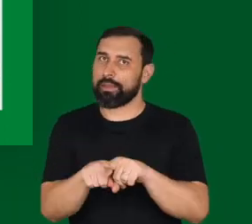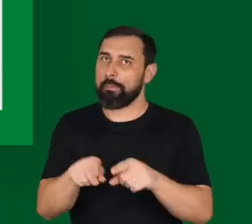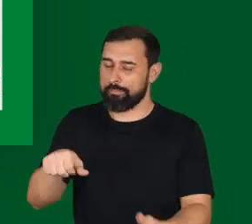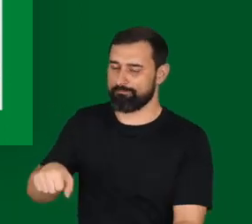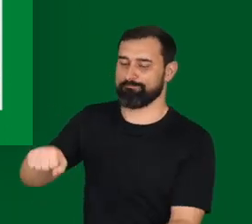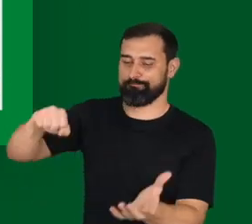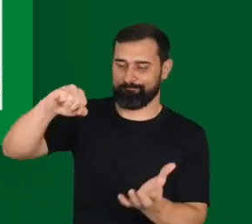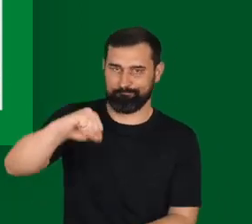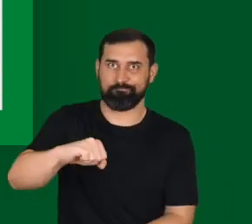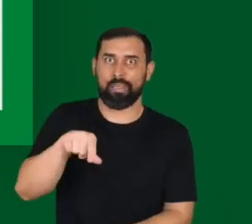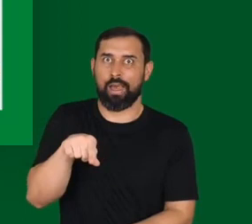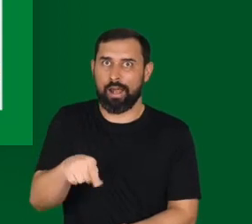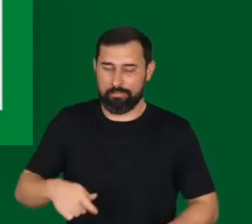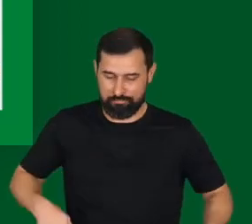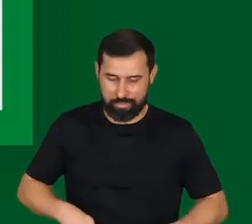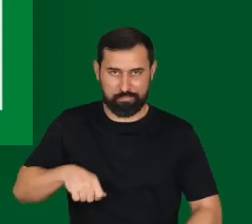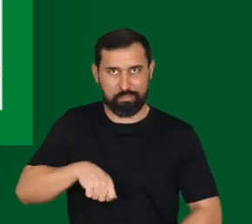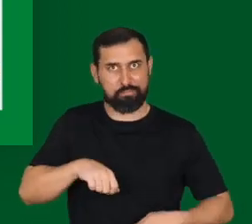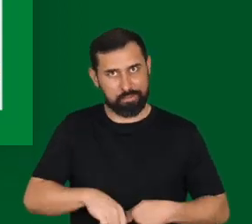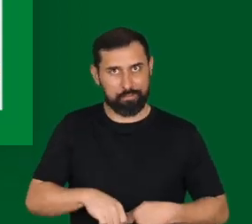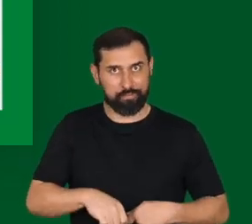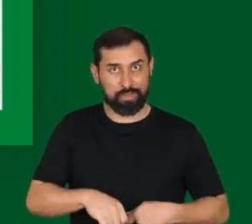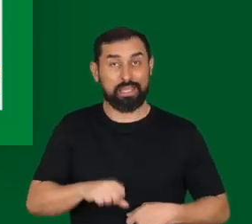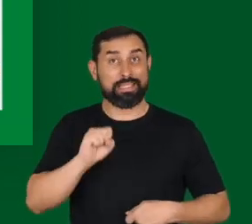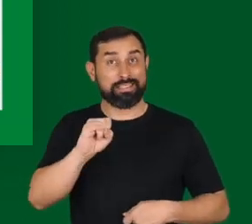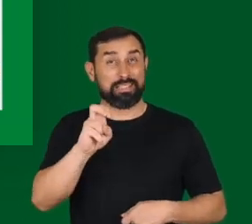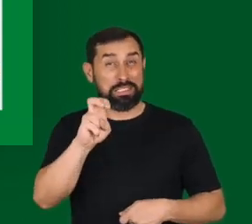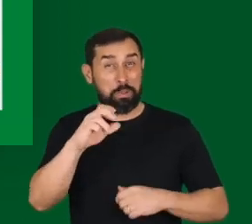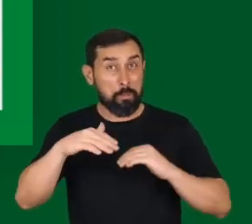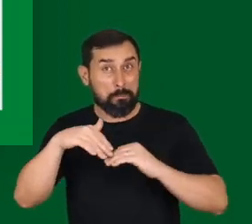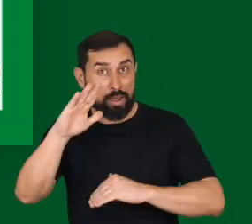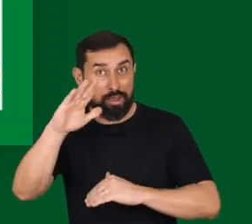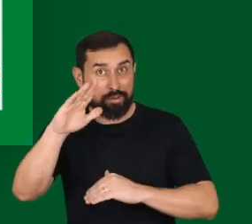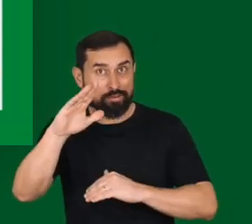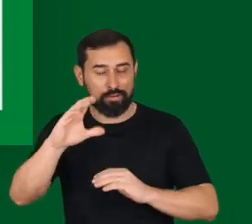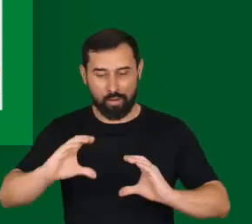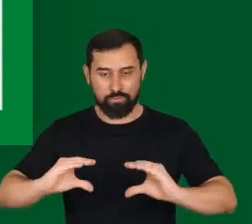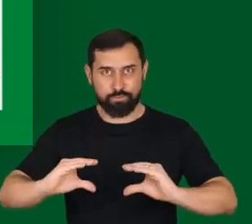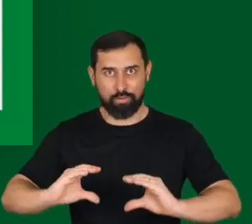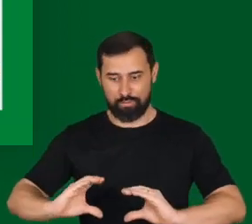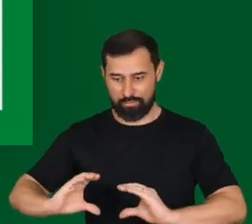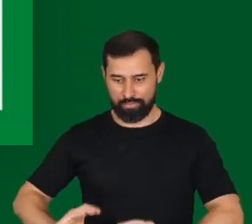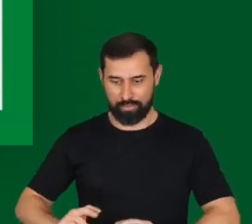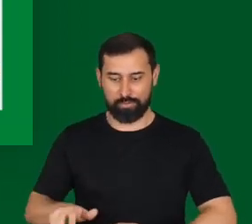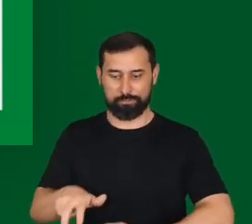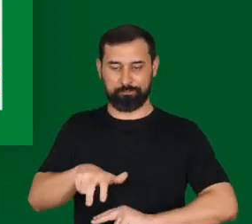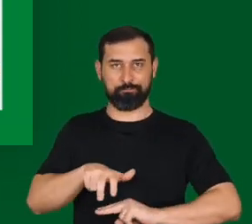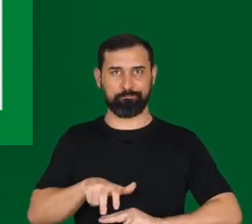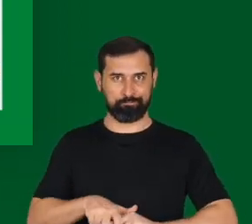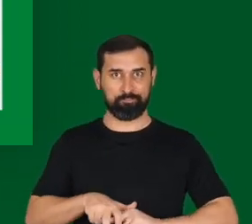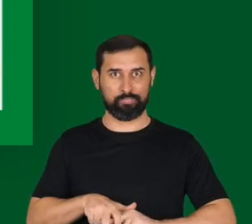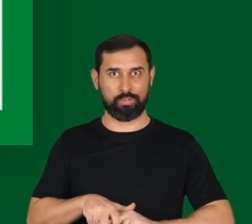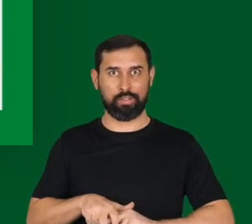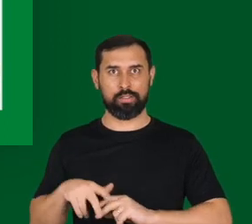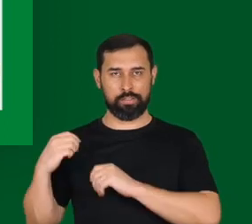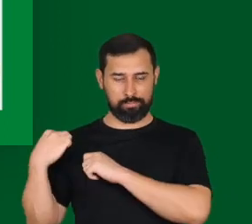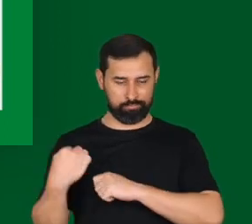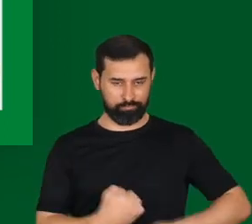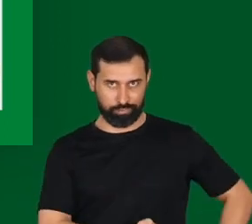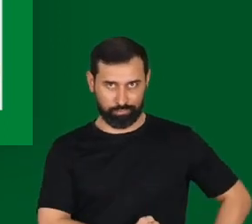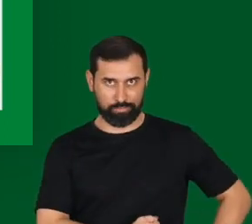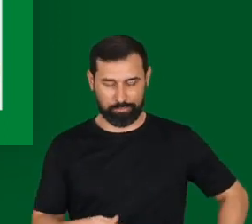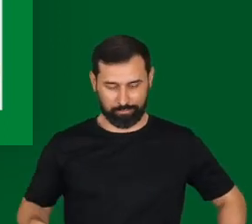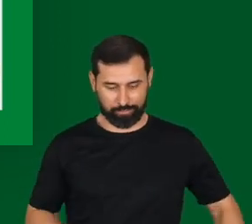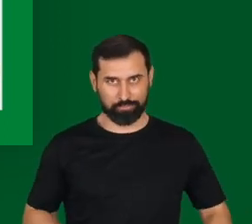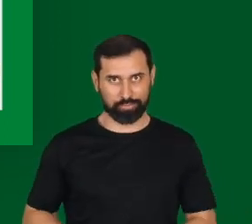pontas. Acima de 4 anos, assento de elevação, com um cinto de segurança em 3 pontas ali. Então,